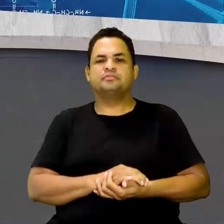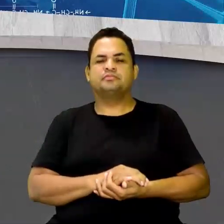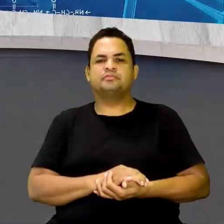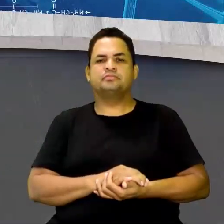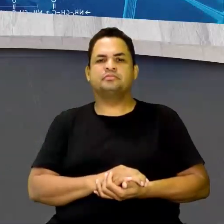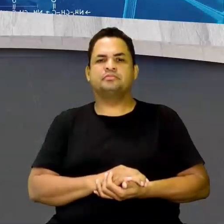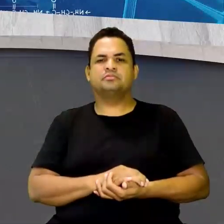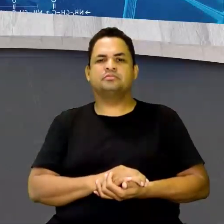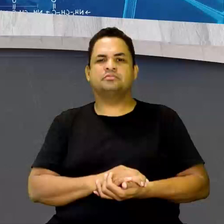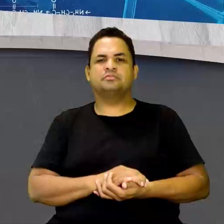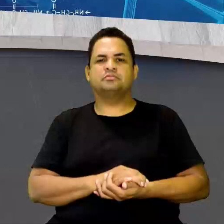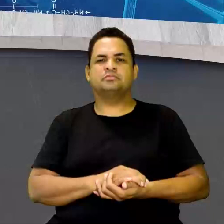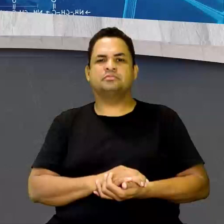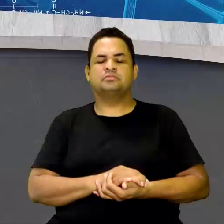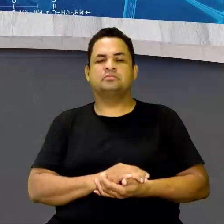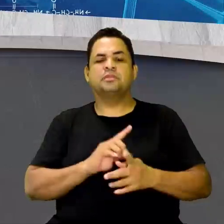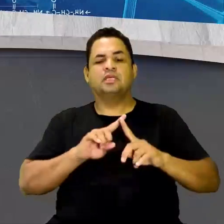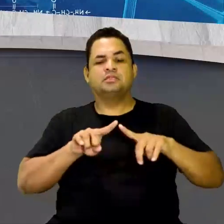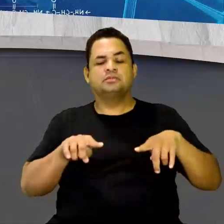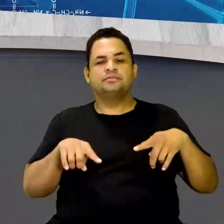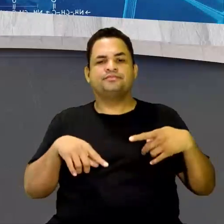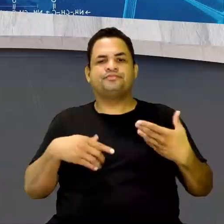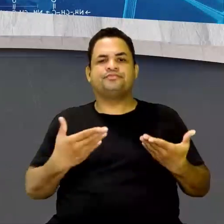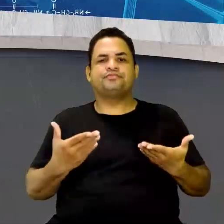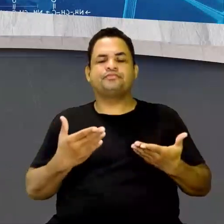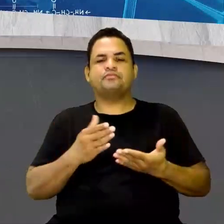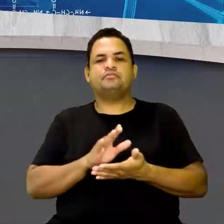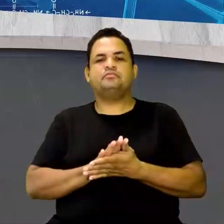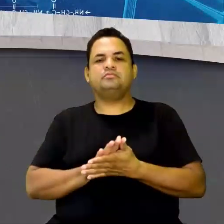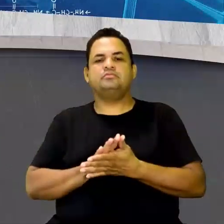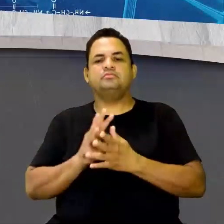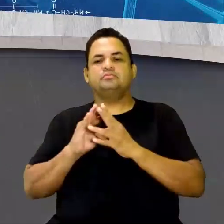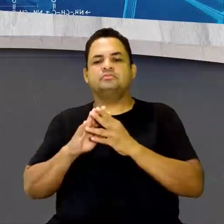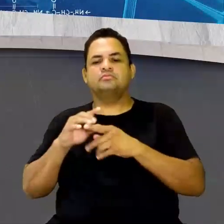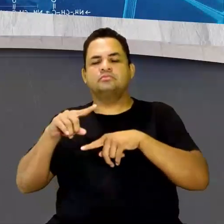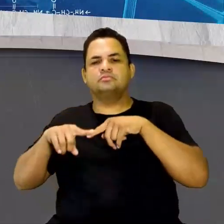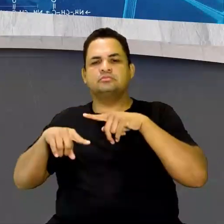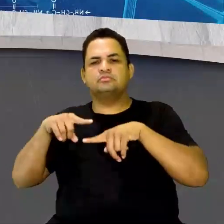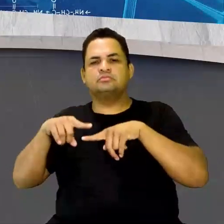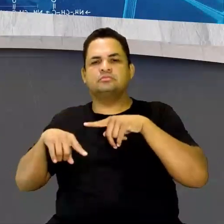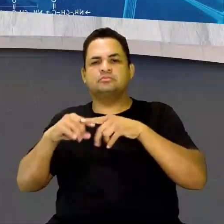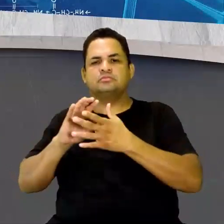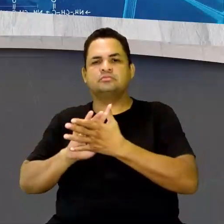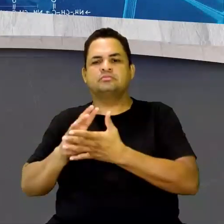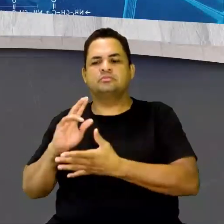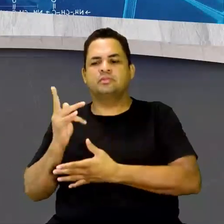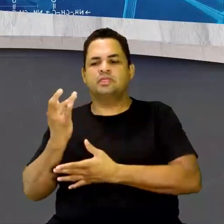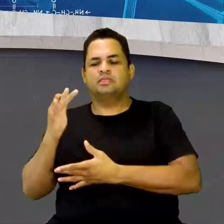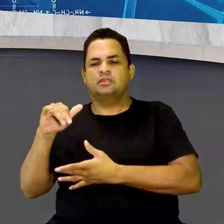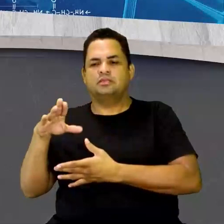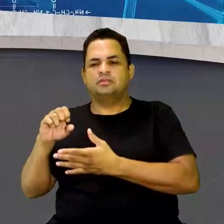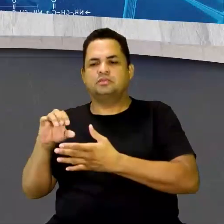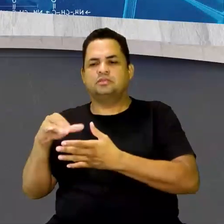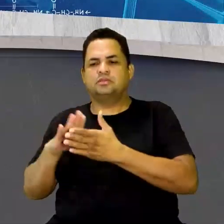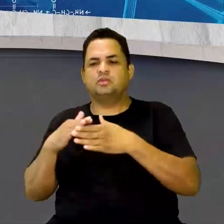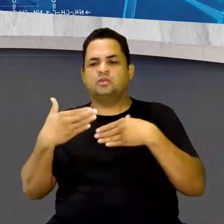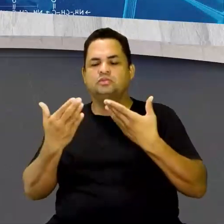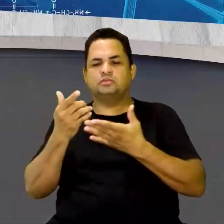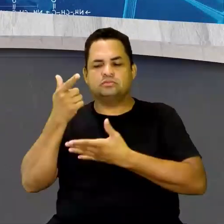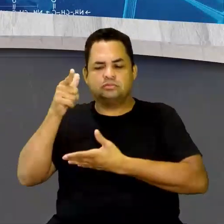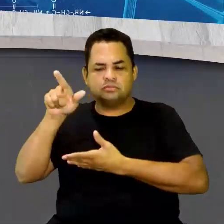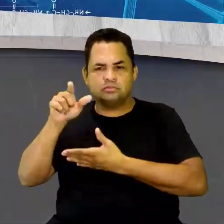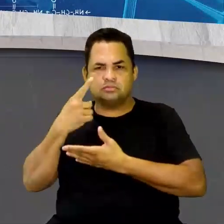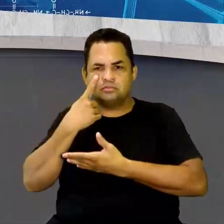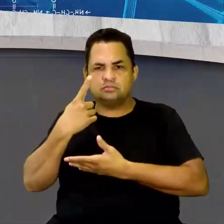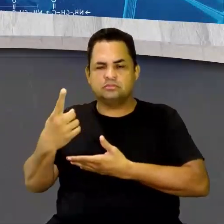E, no entanto, aquele material que é heterogêneo, quando eu consigo